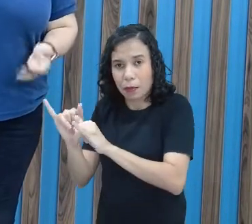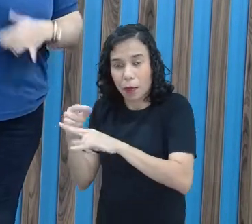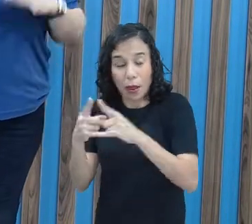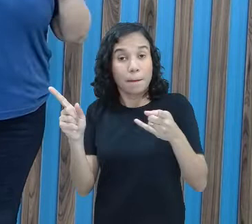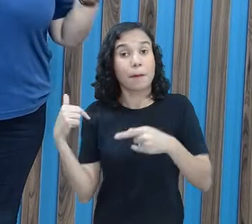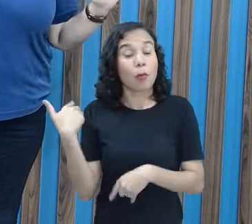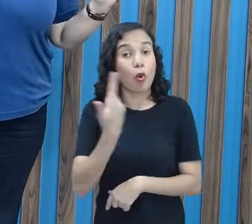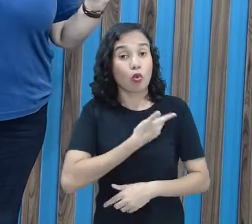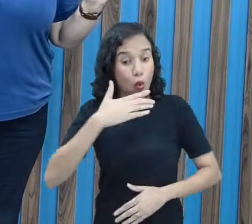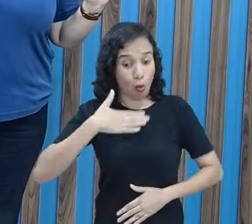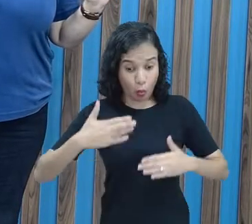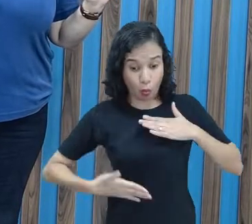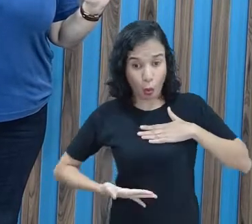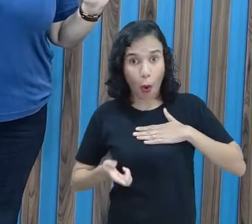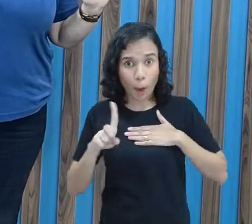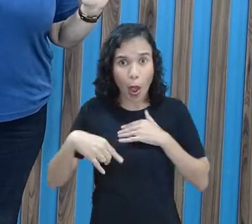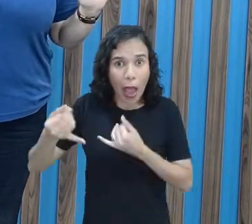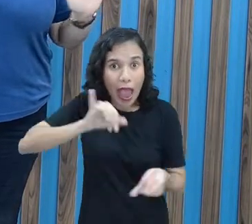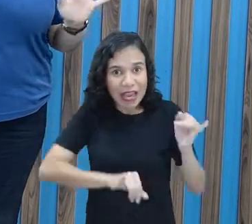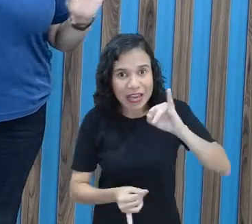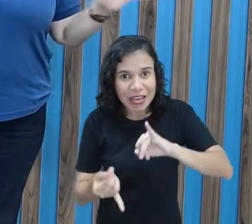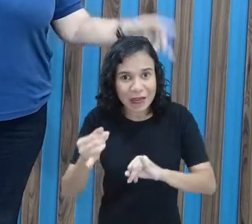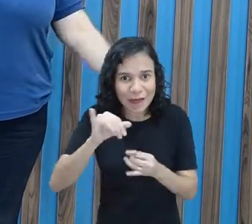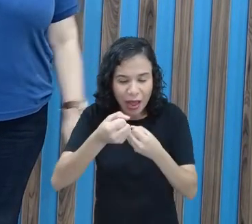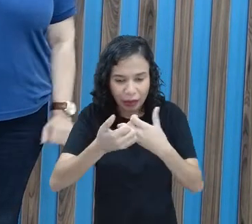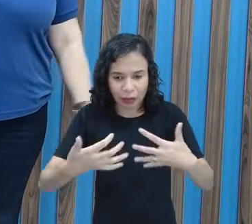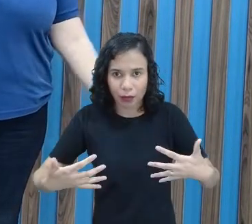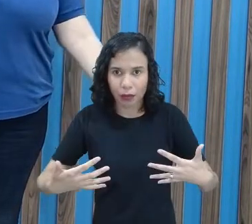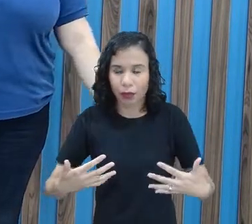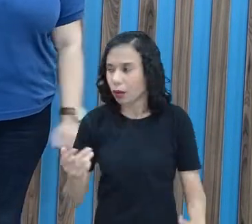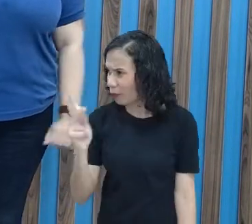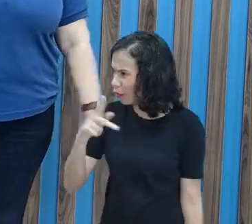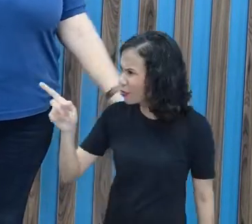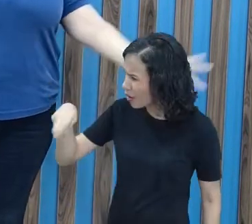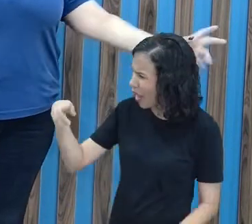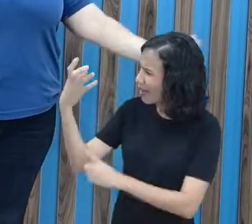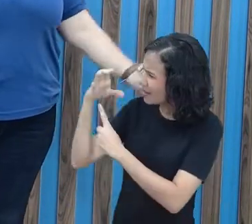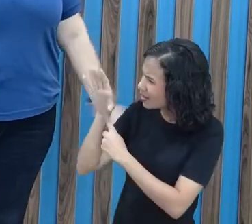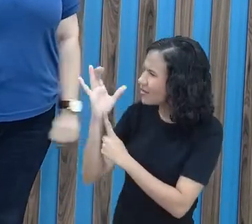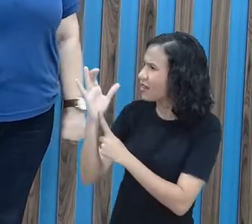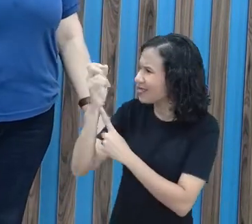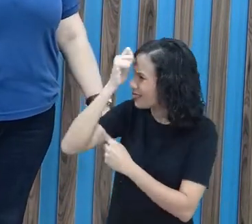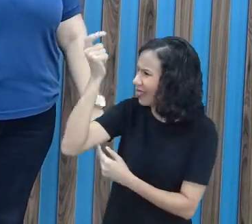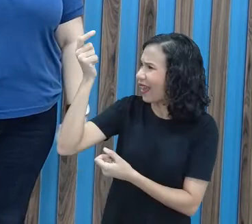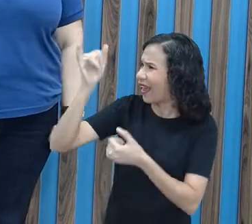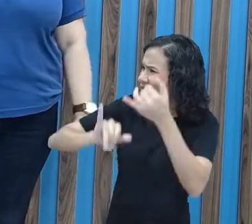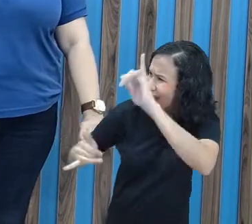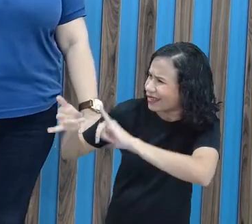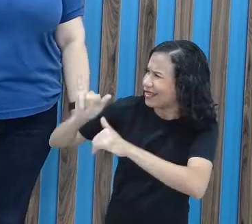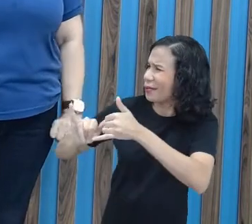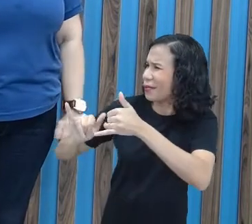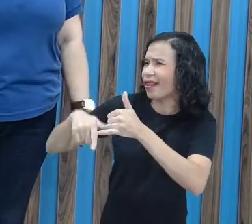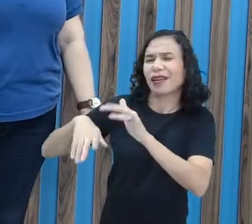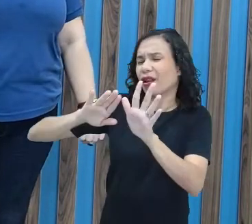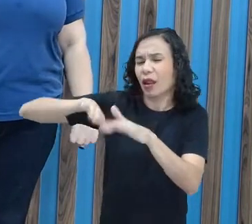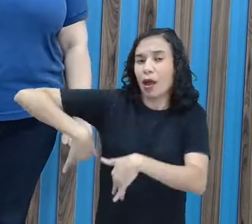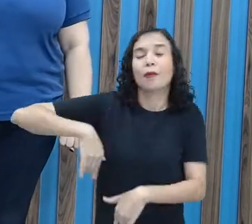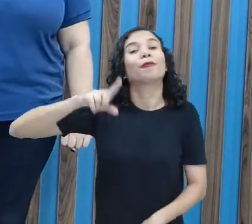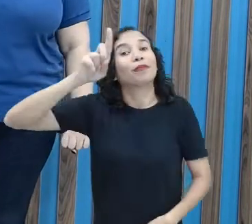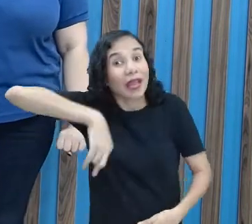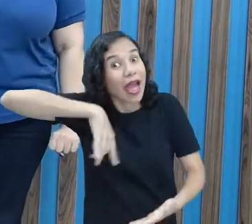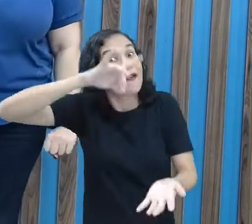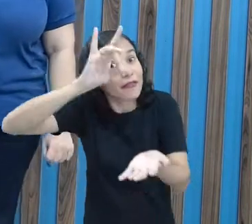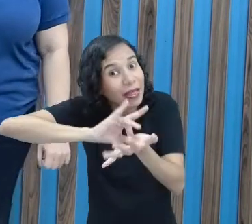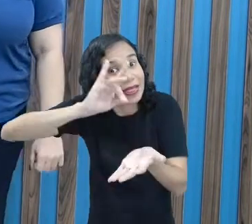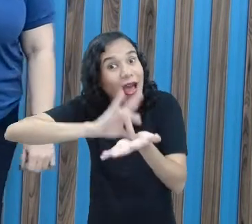corpo, ele é química pura, tá? Eita, professora, a gente tá tendo aula de ciências e agora inventaram a química aí no meio, foi? Pois